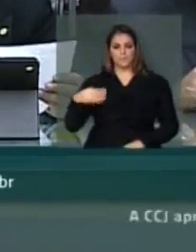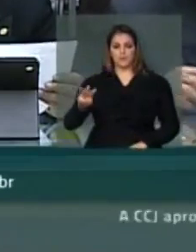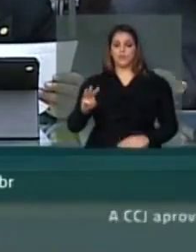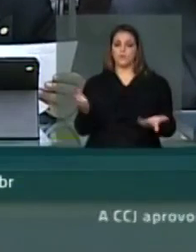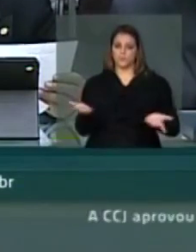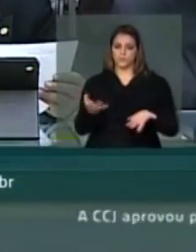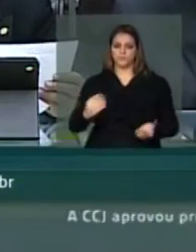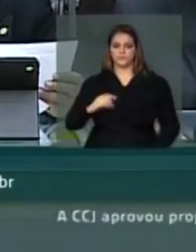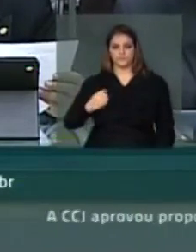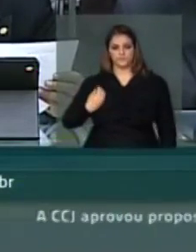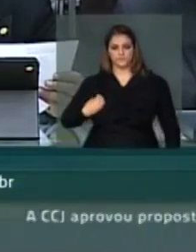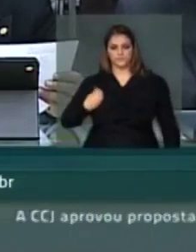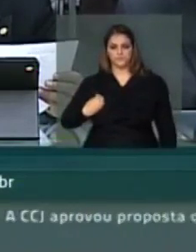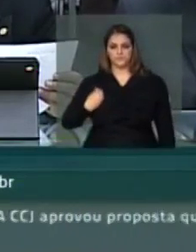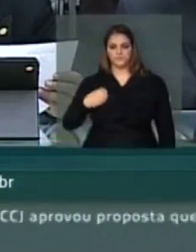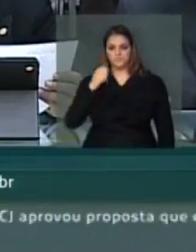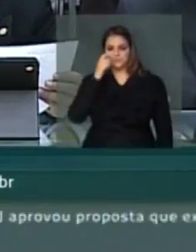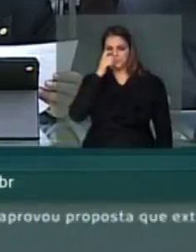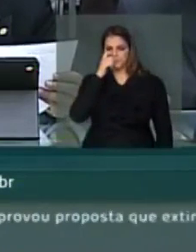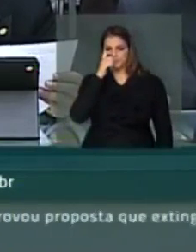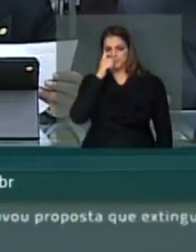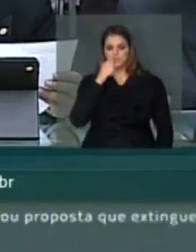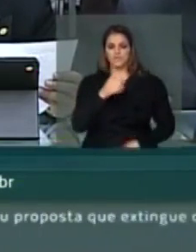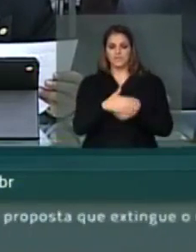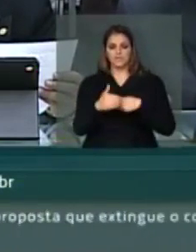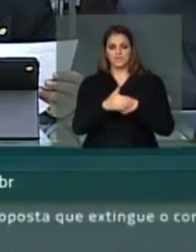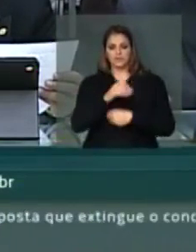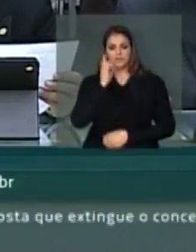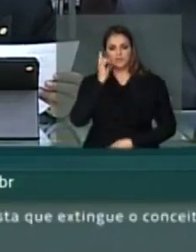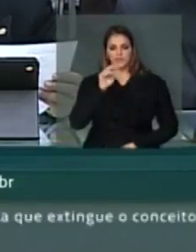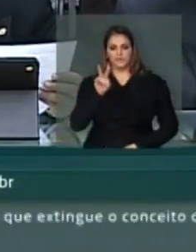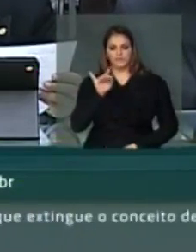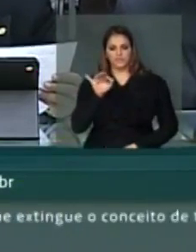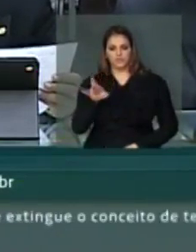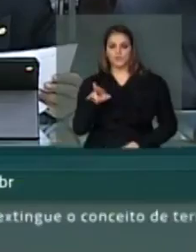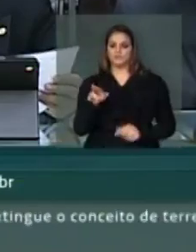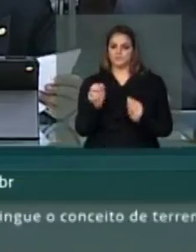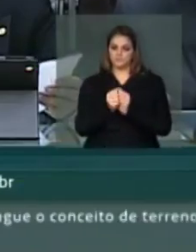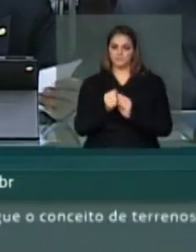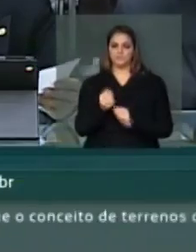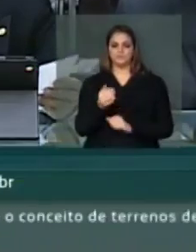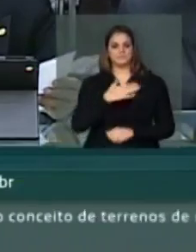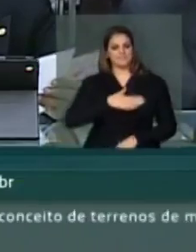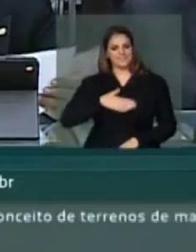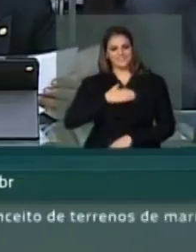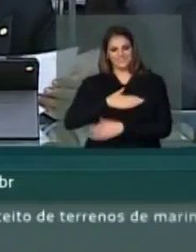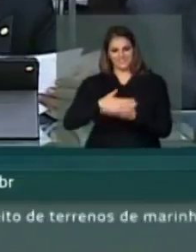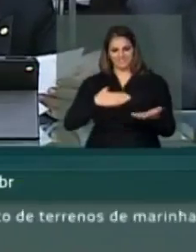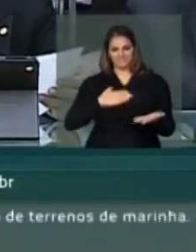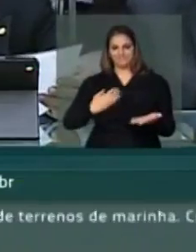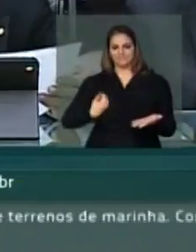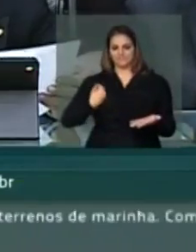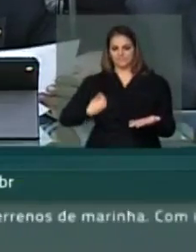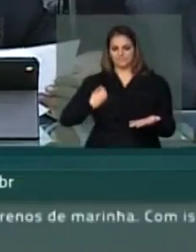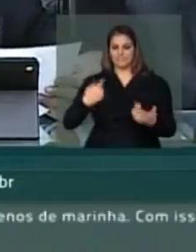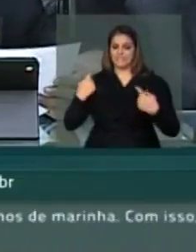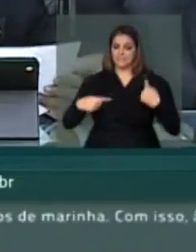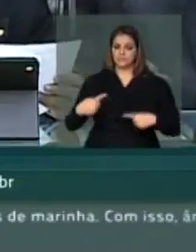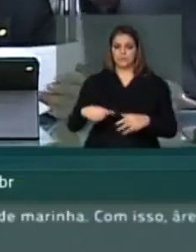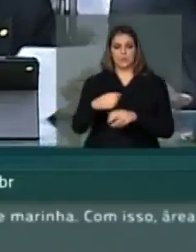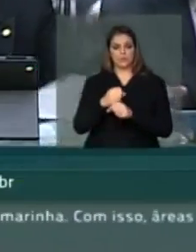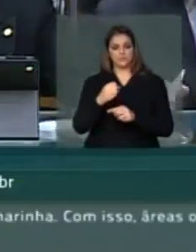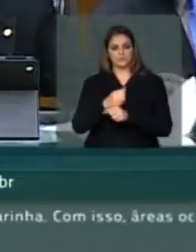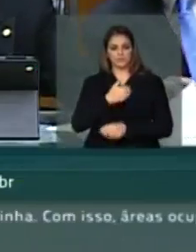aqui junto com o nosso querido e amado deputado Vitor Mendes. É um prazer recebê-los aqui e discutir o orçamento da